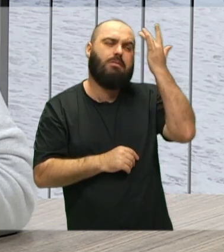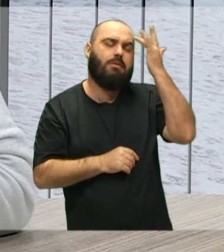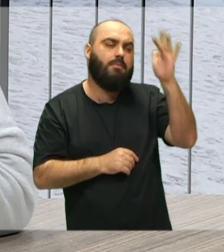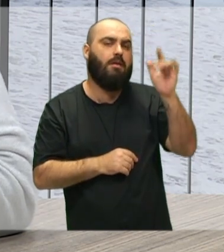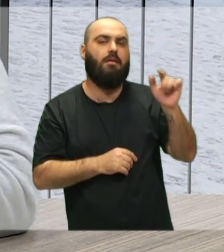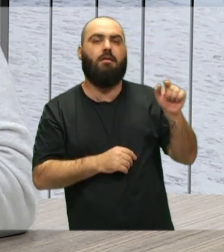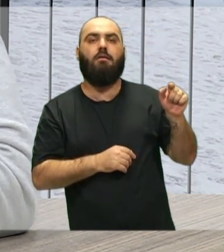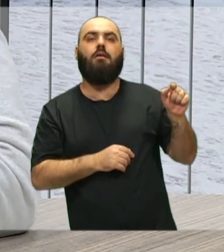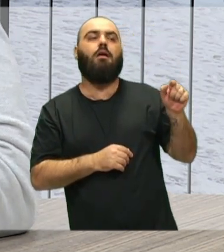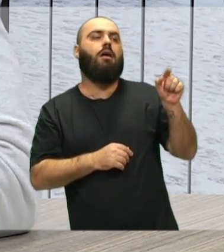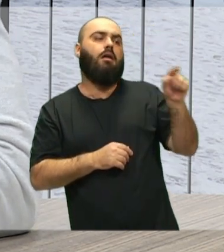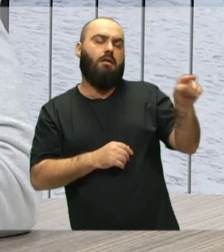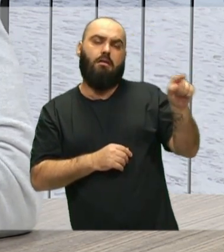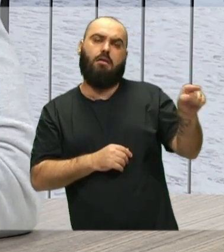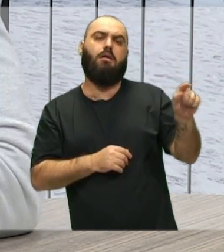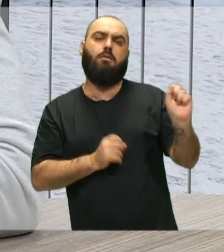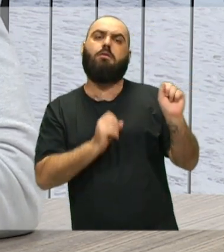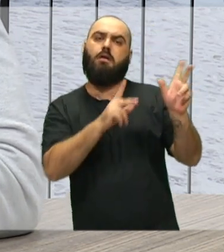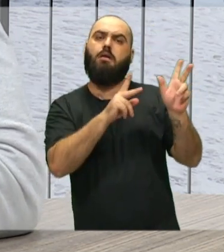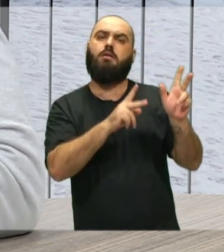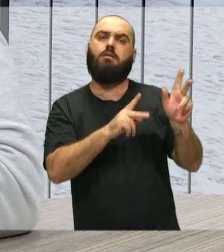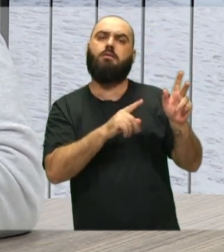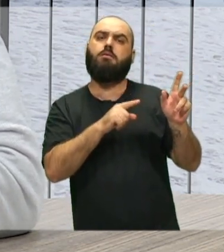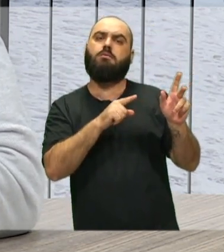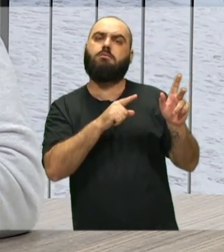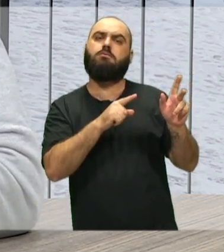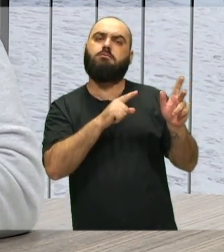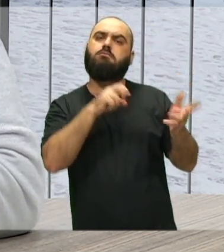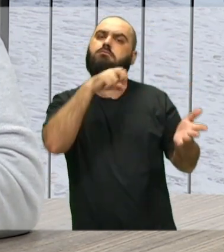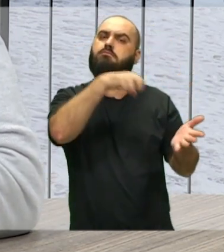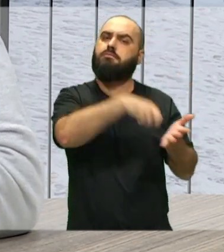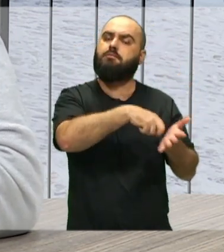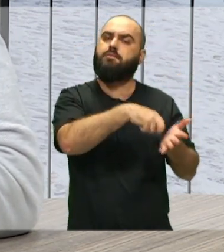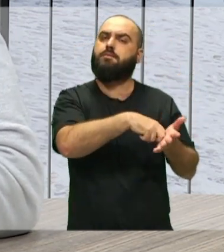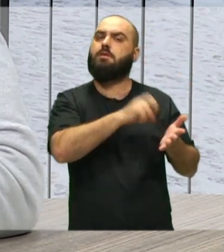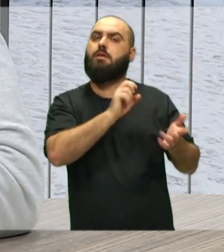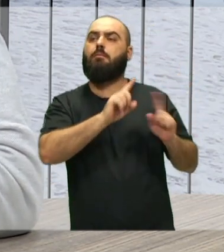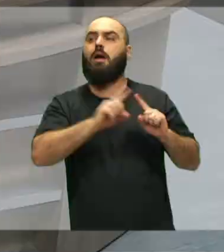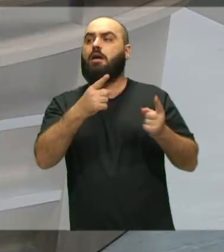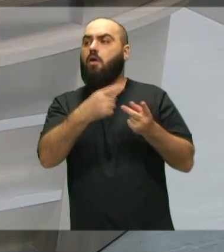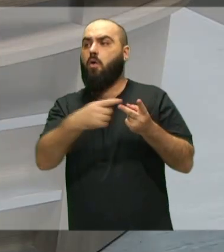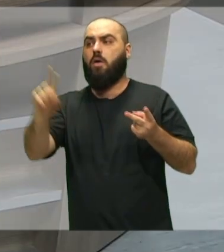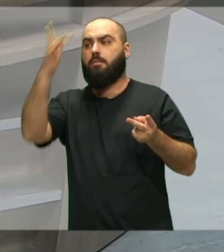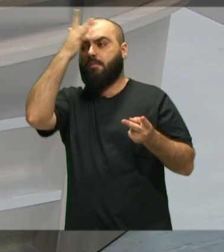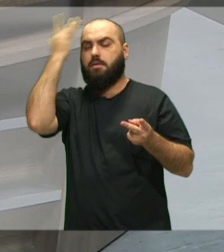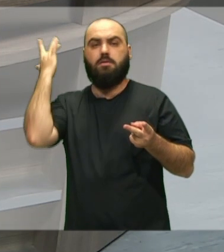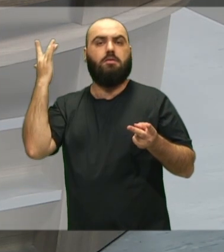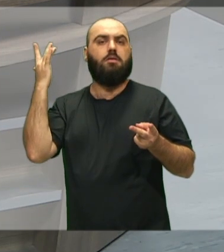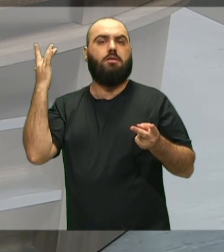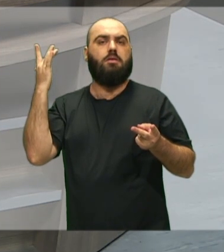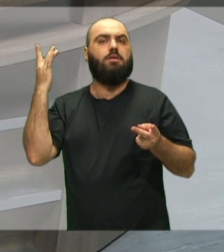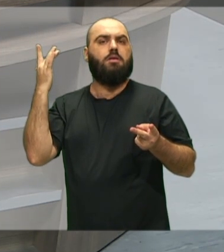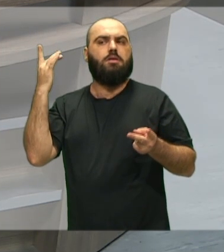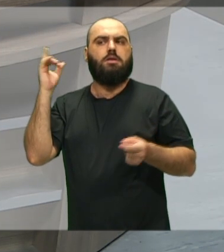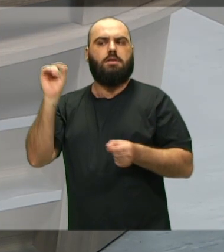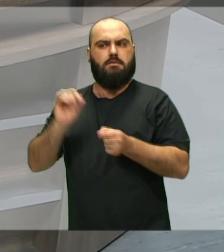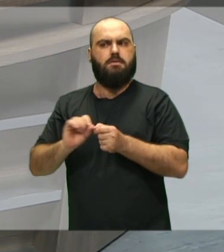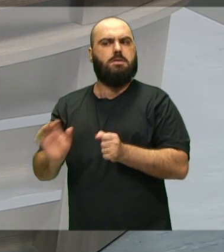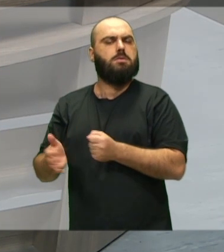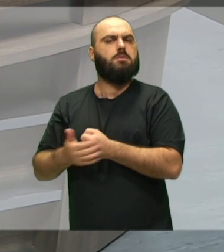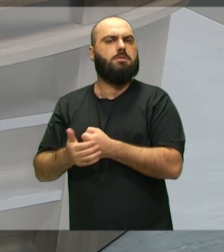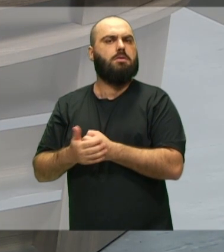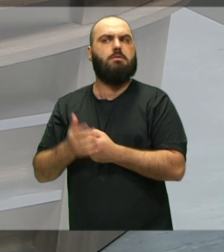desonesta. A pessoa que ocorreu em algum erro, ela tem que ser punida na proporção dela. Não pode ser caracterizada como